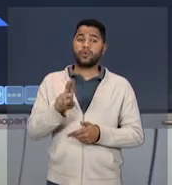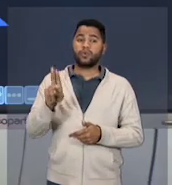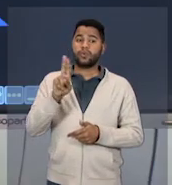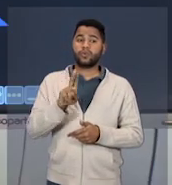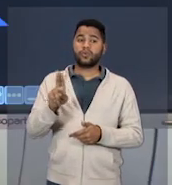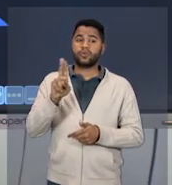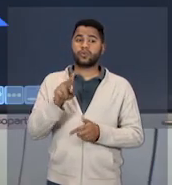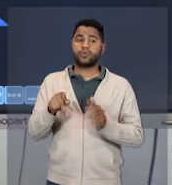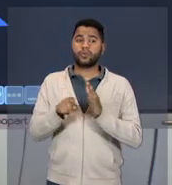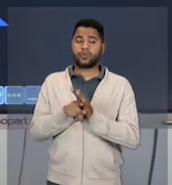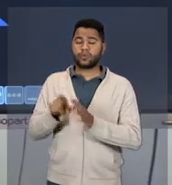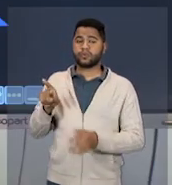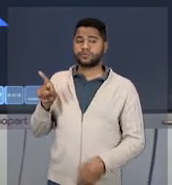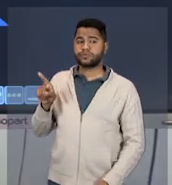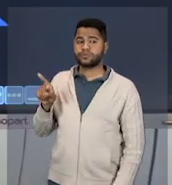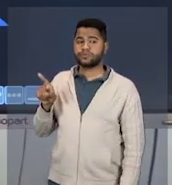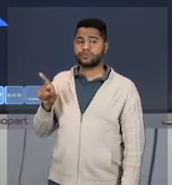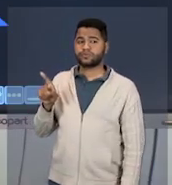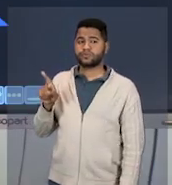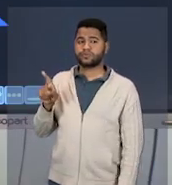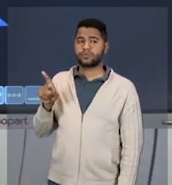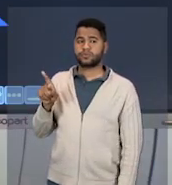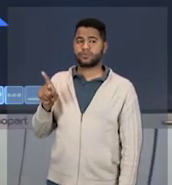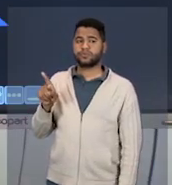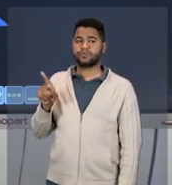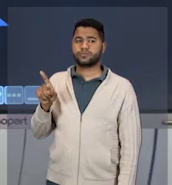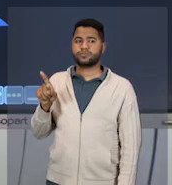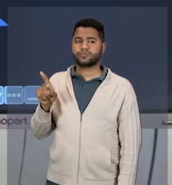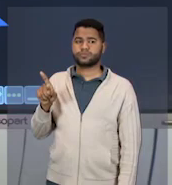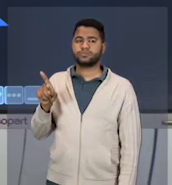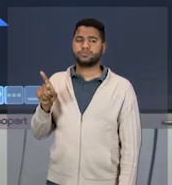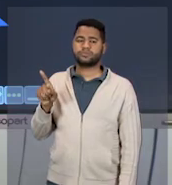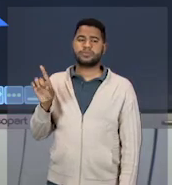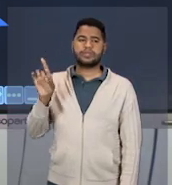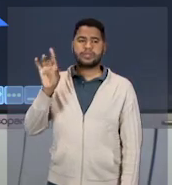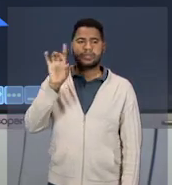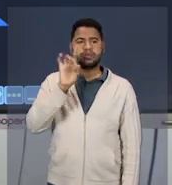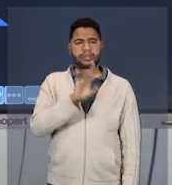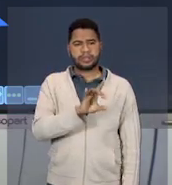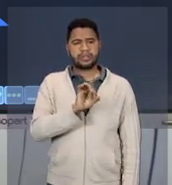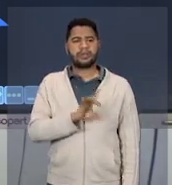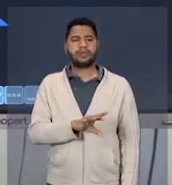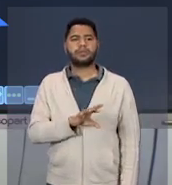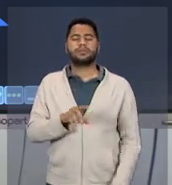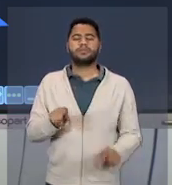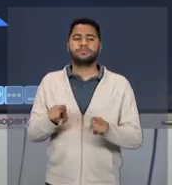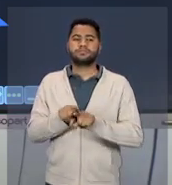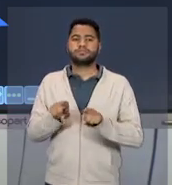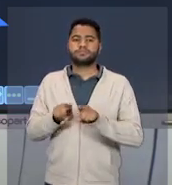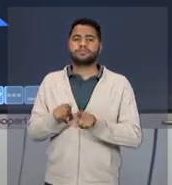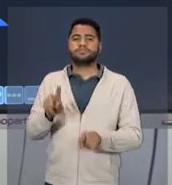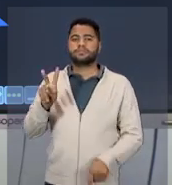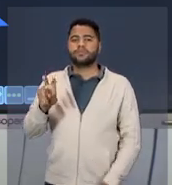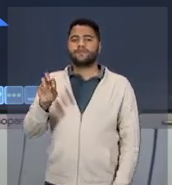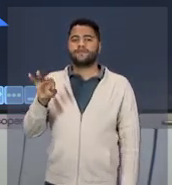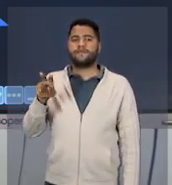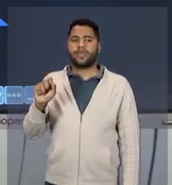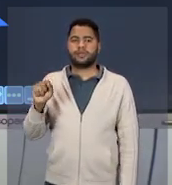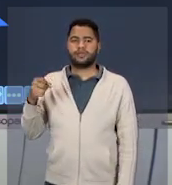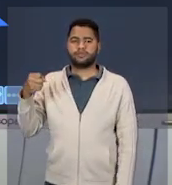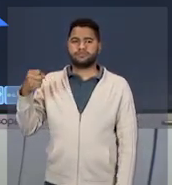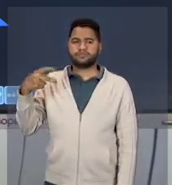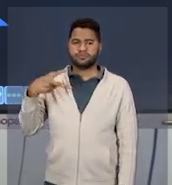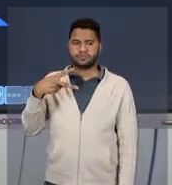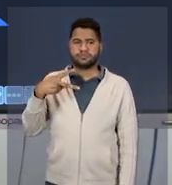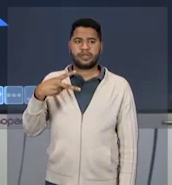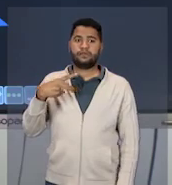uns pontos colocados, dois colocados, um colocado em cada semirreta e o vértice. Já falei, não vai ficar